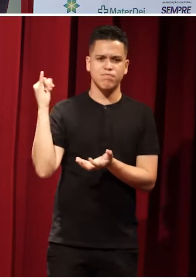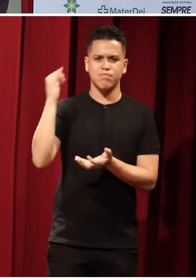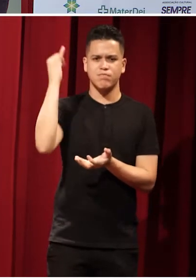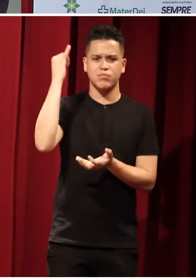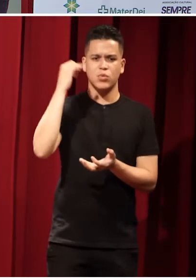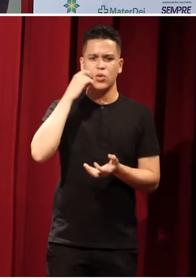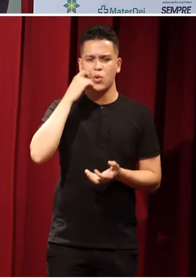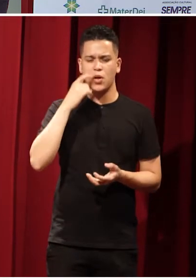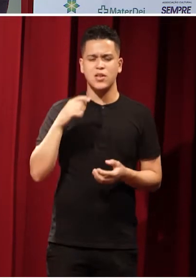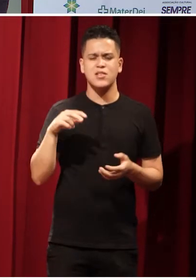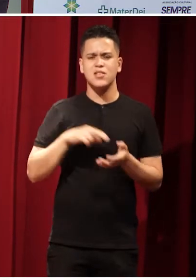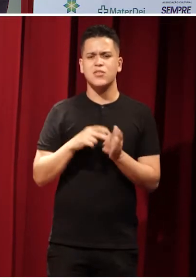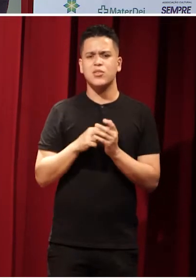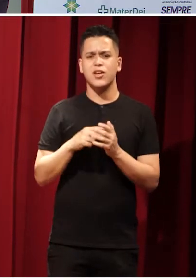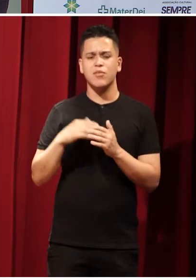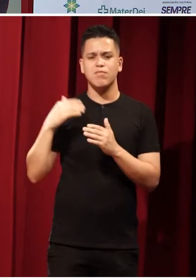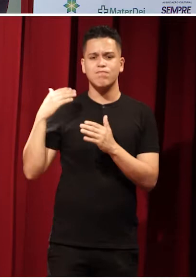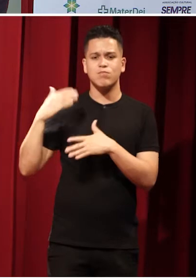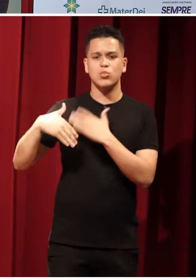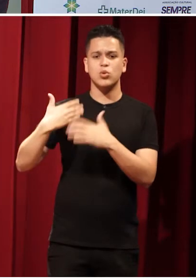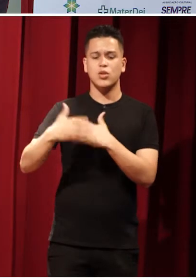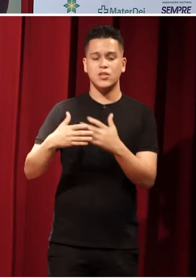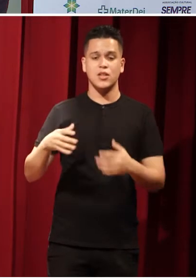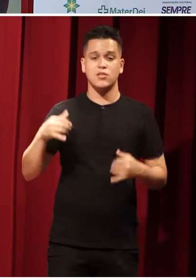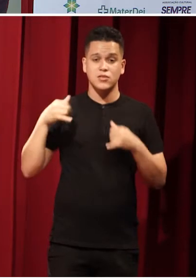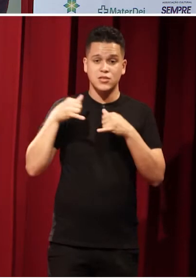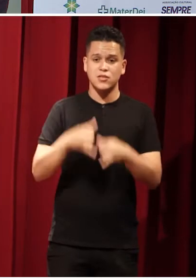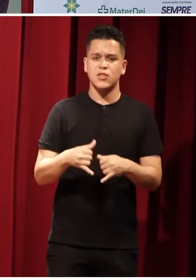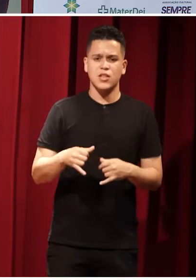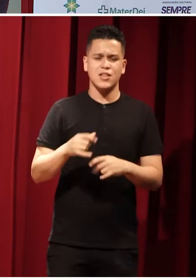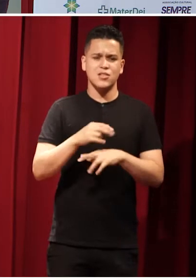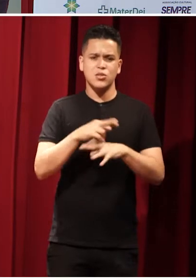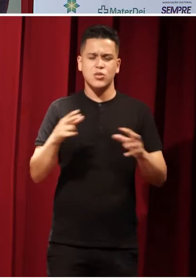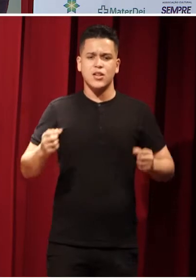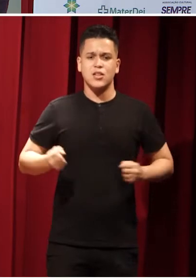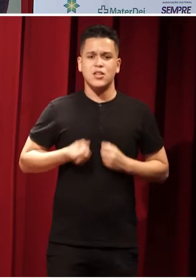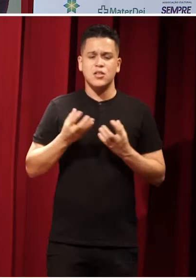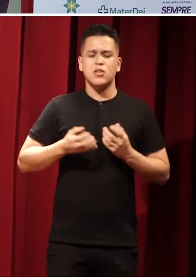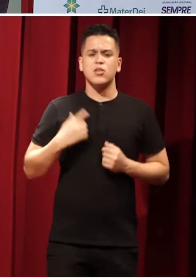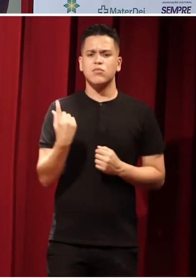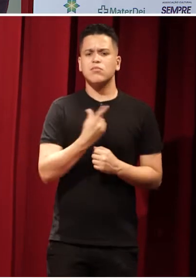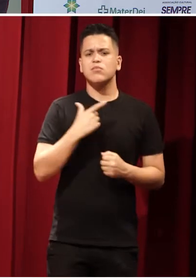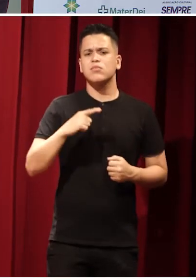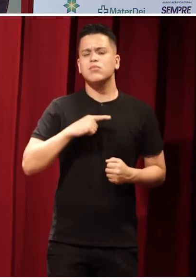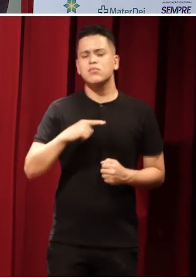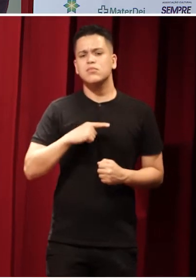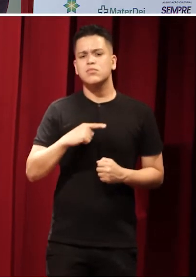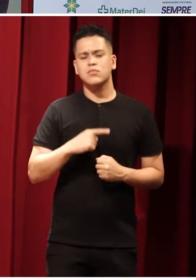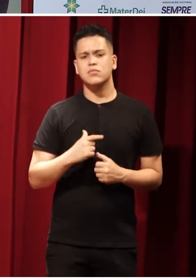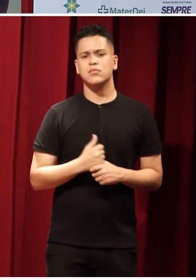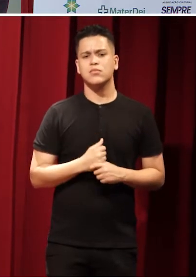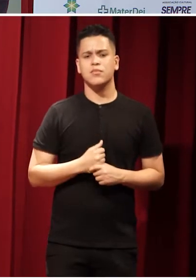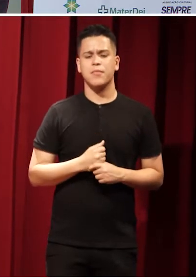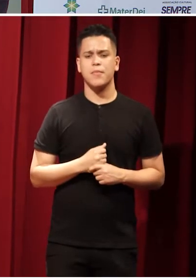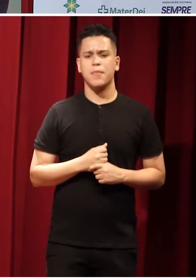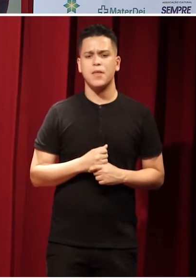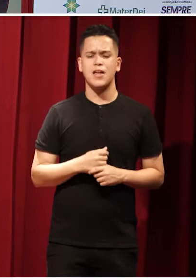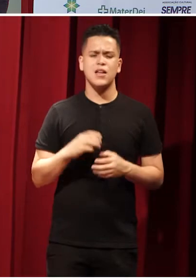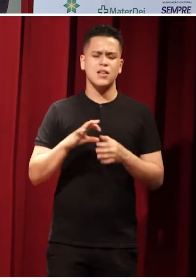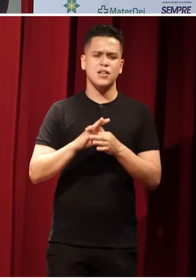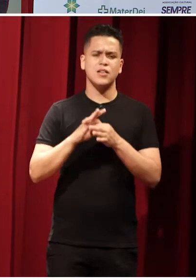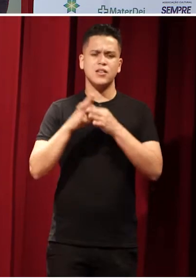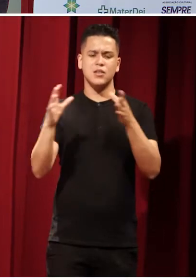qual o desenvolvimento é o processo permanente de expansão das liberdades substantivas dos